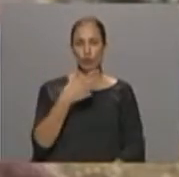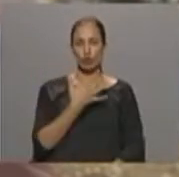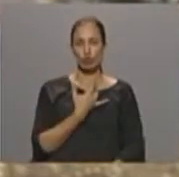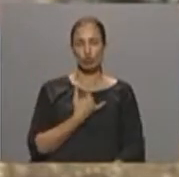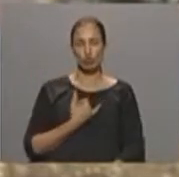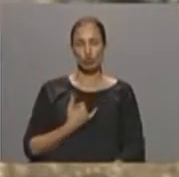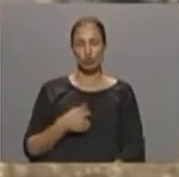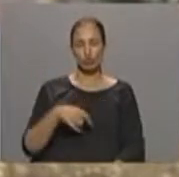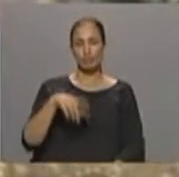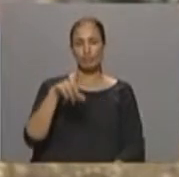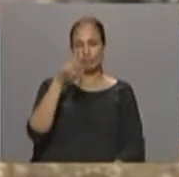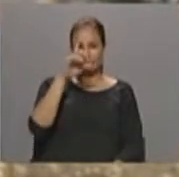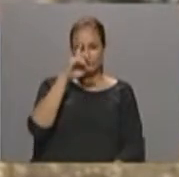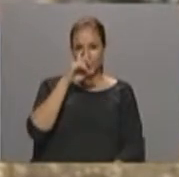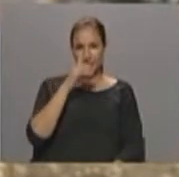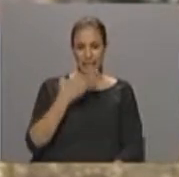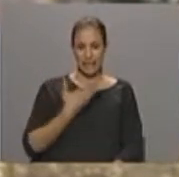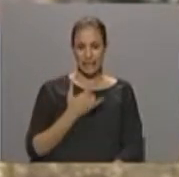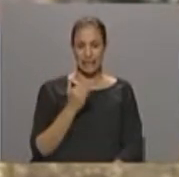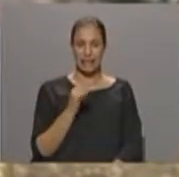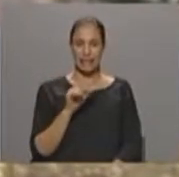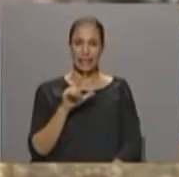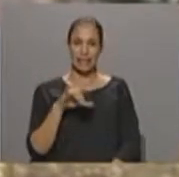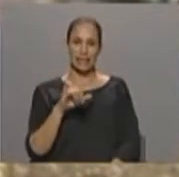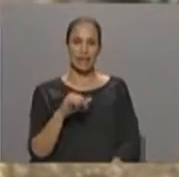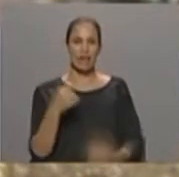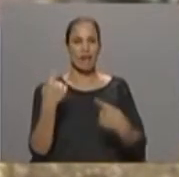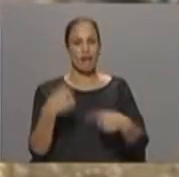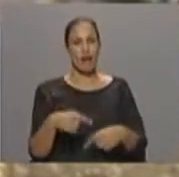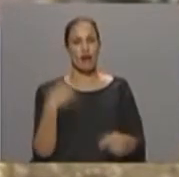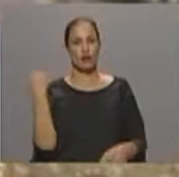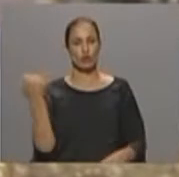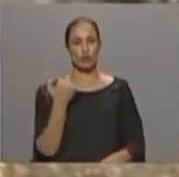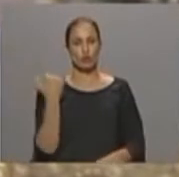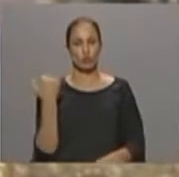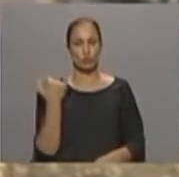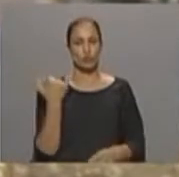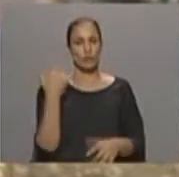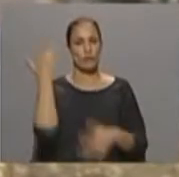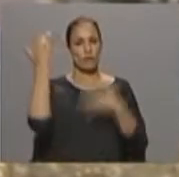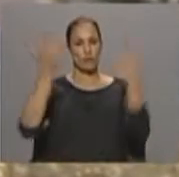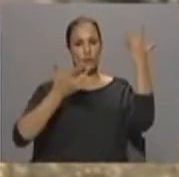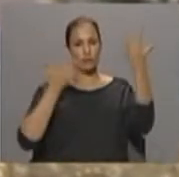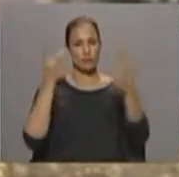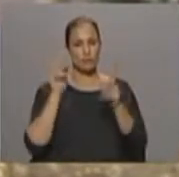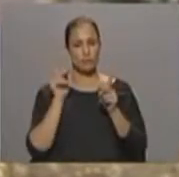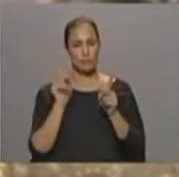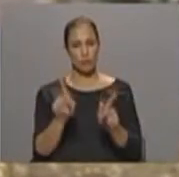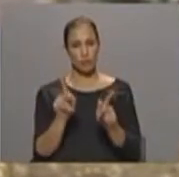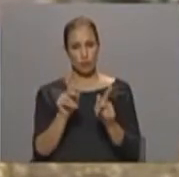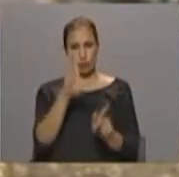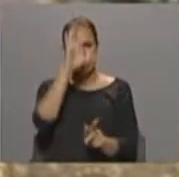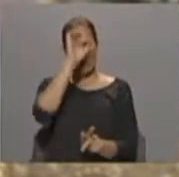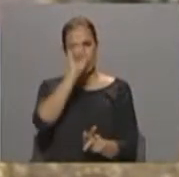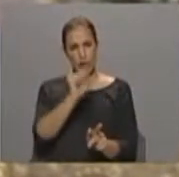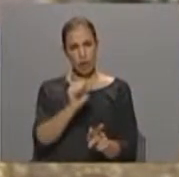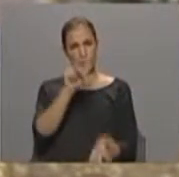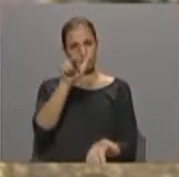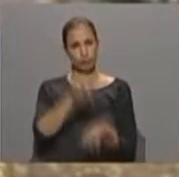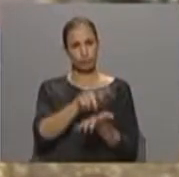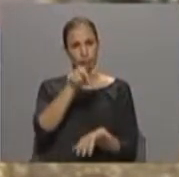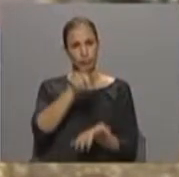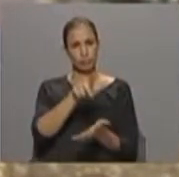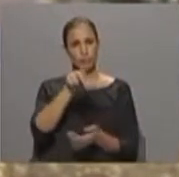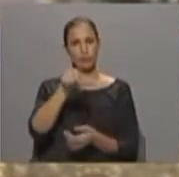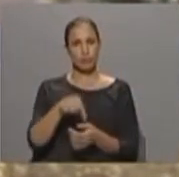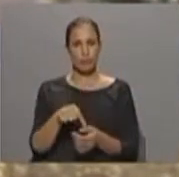um instituto de pedagogia e de filosofia, que é reconhecido pelo governo e também reconhecido pela Santa